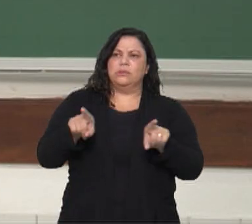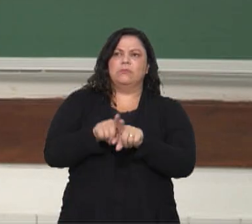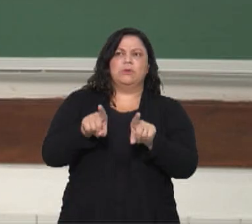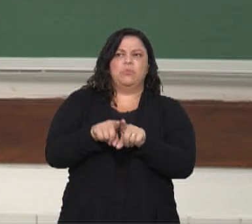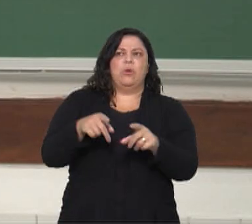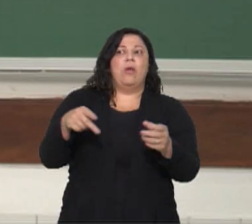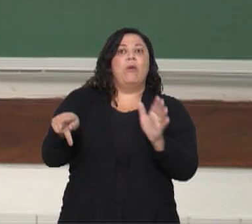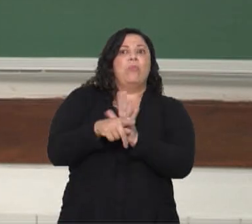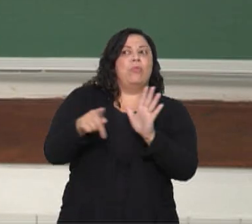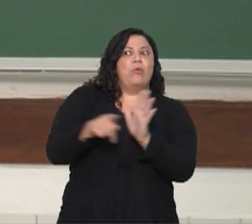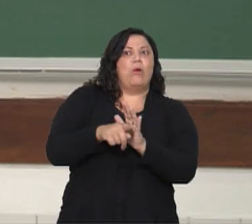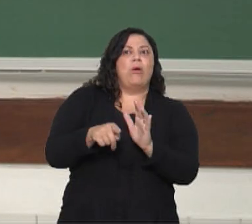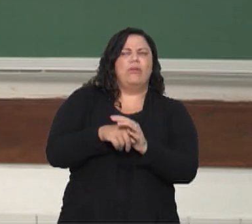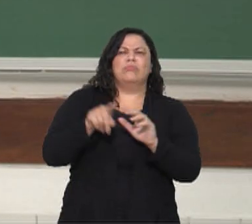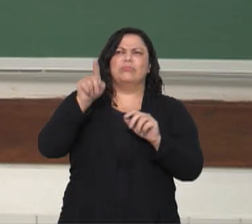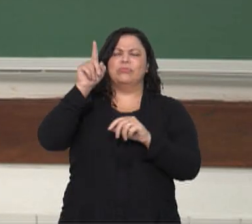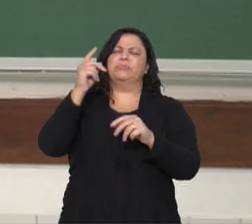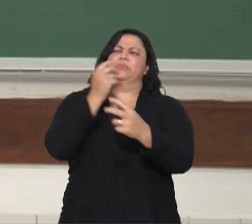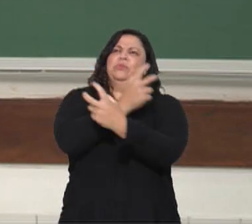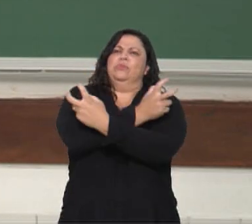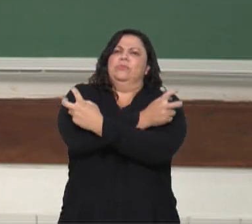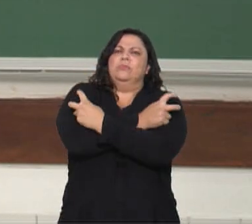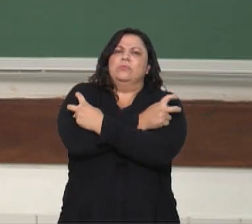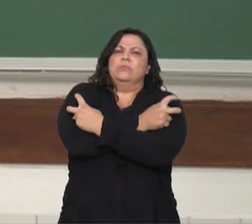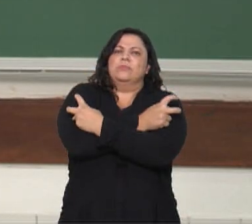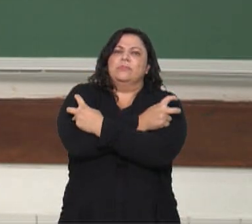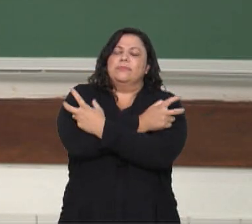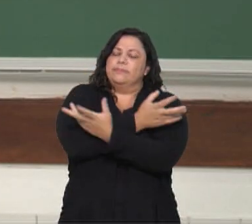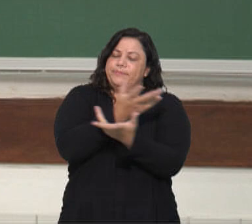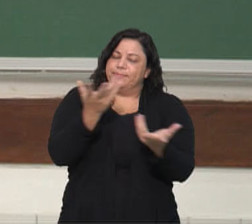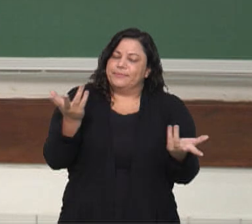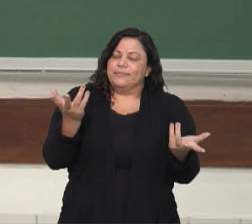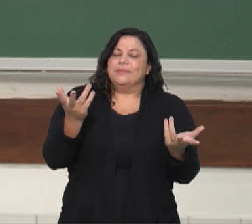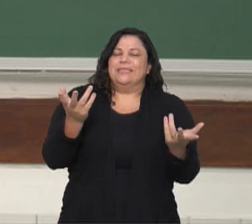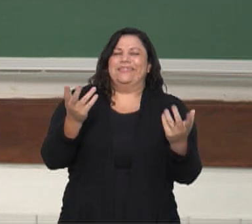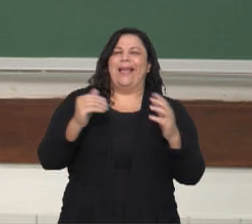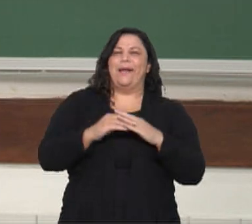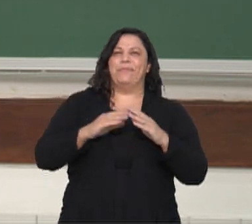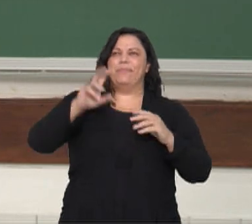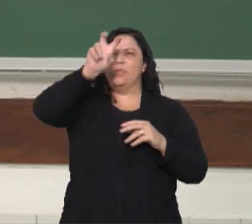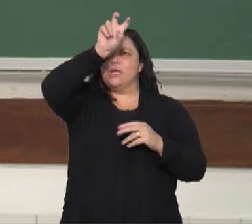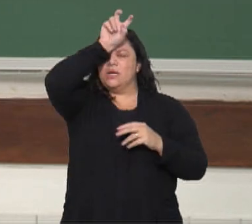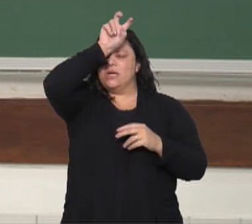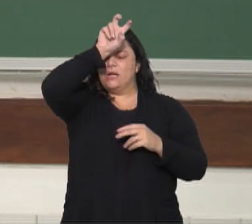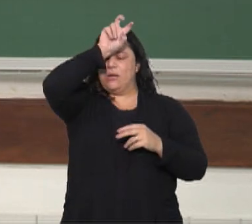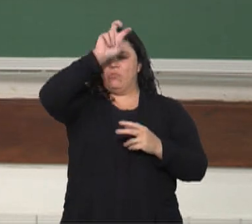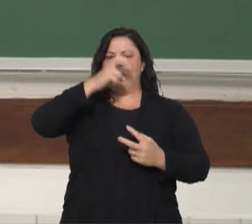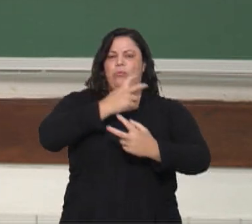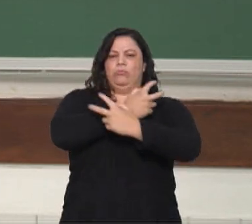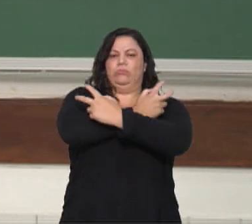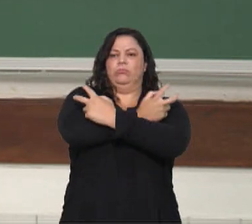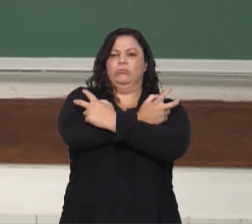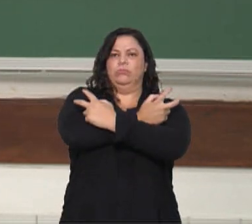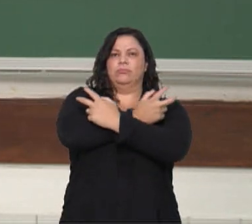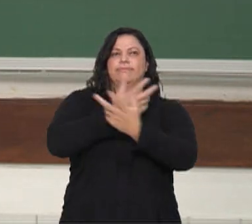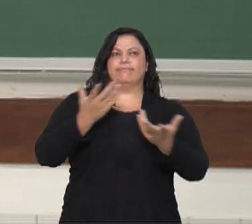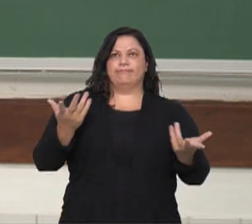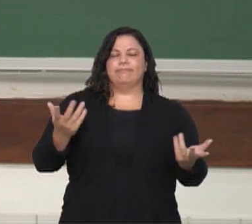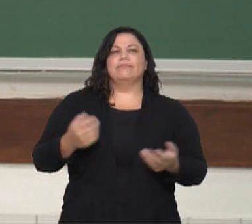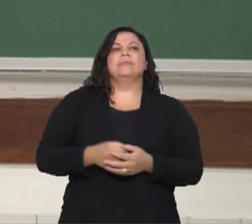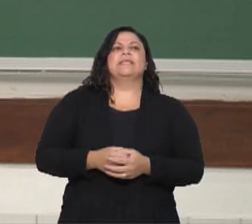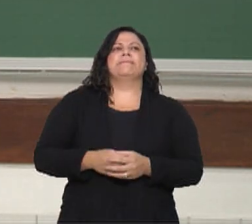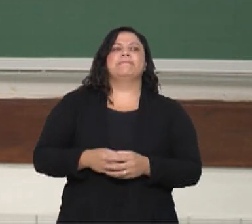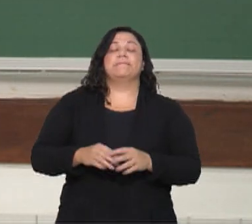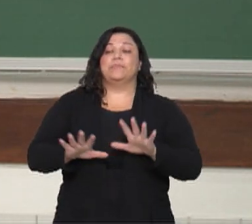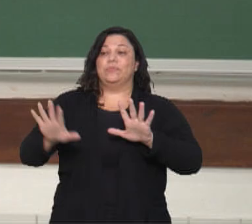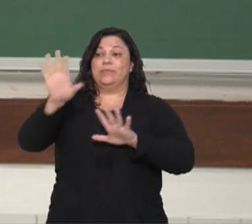encontrar da internet, de bois puxando já, uma coisa mais avançada egípcia, assim, já é mais para trás. Aqui nós estamos pegando bem